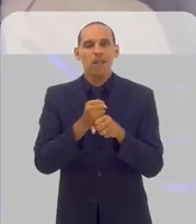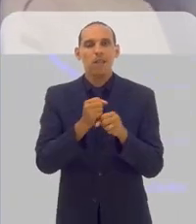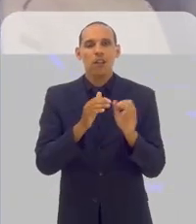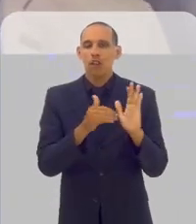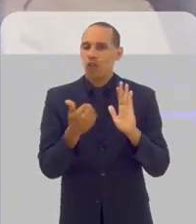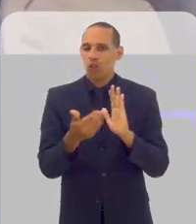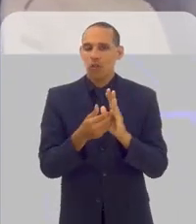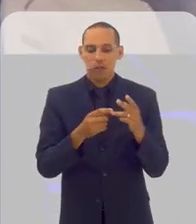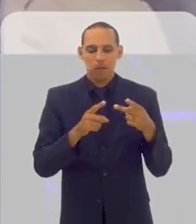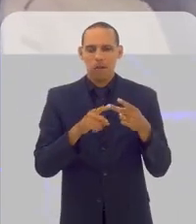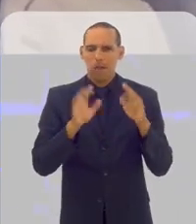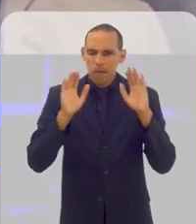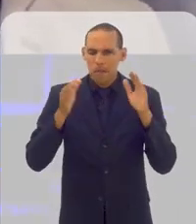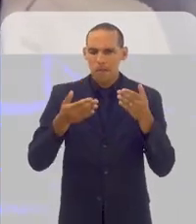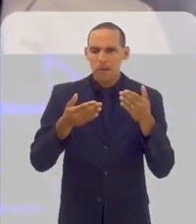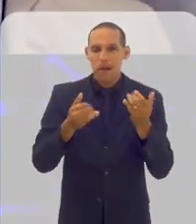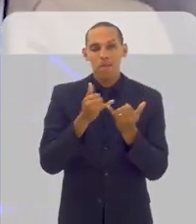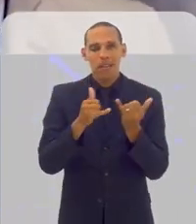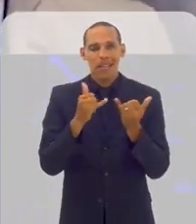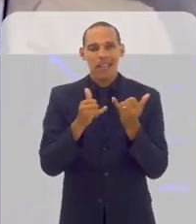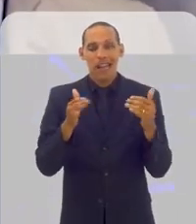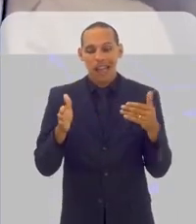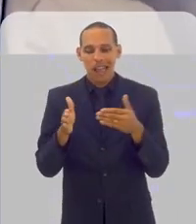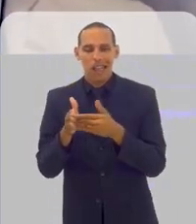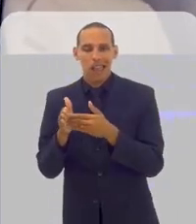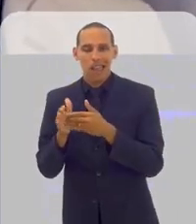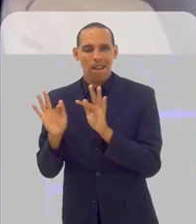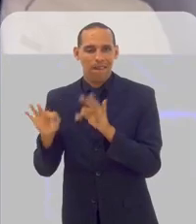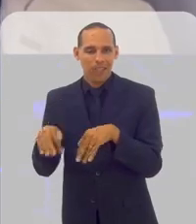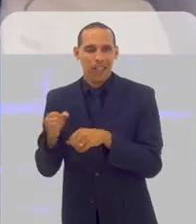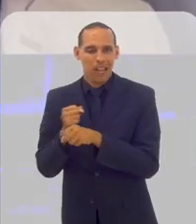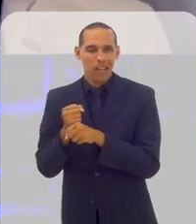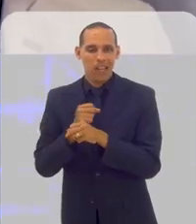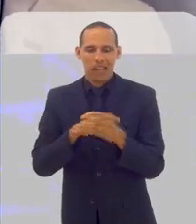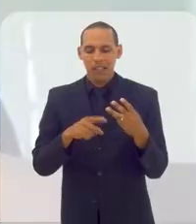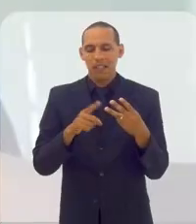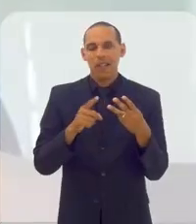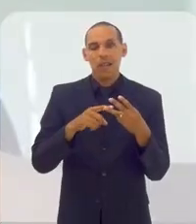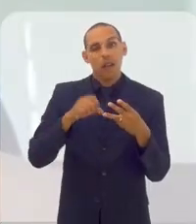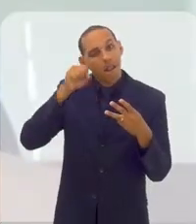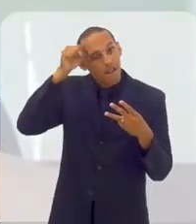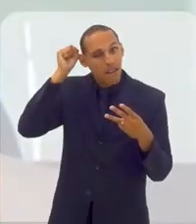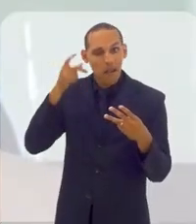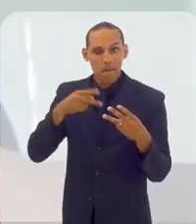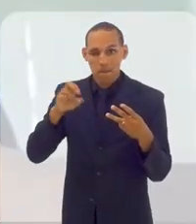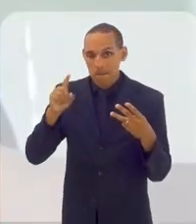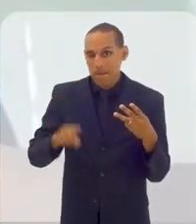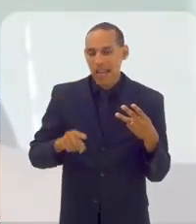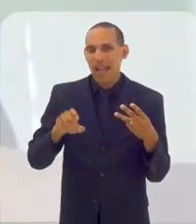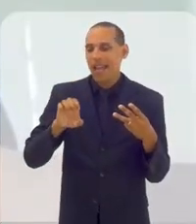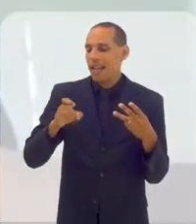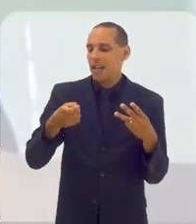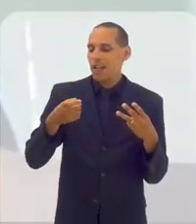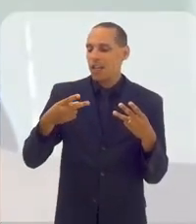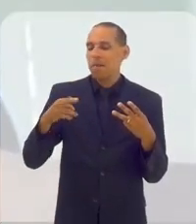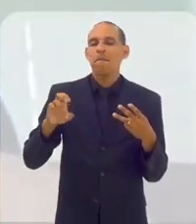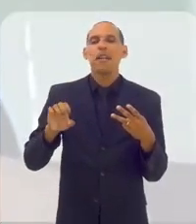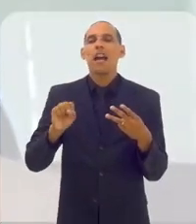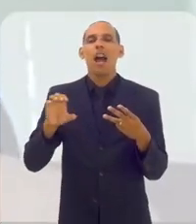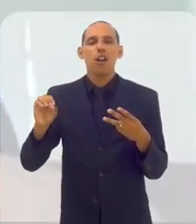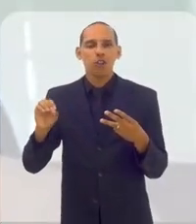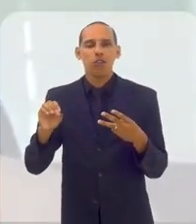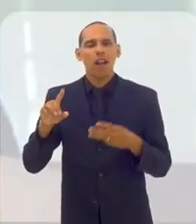inteiro uma intensiva que é do Meio para o fim do ano né e tem o pré-vestibular expresso que são alguns meses